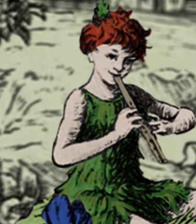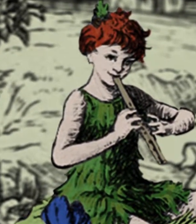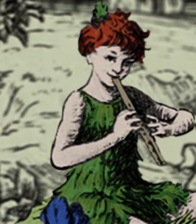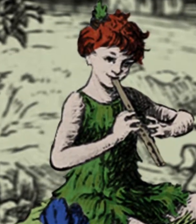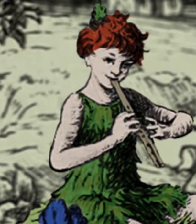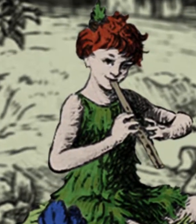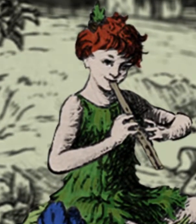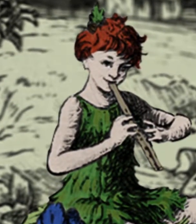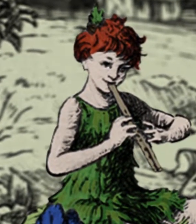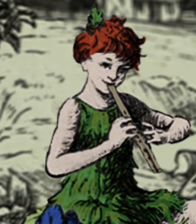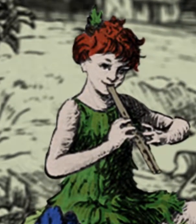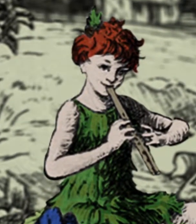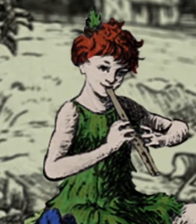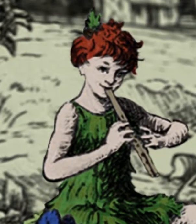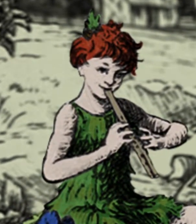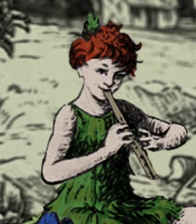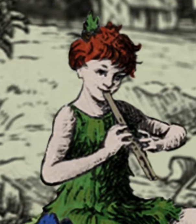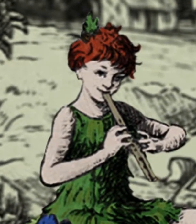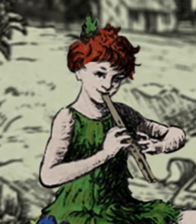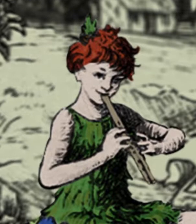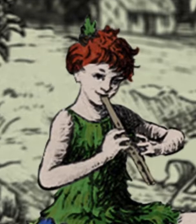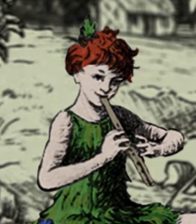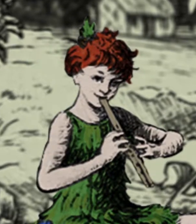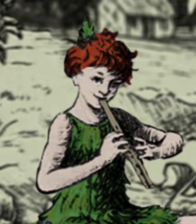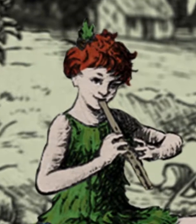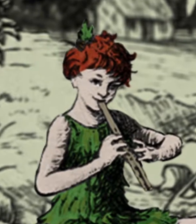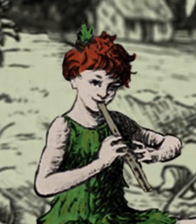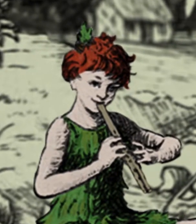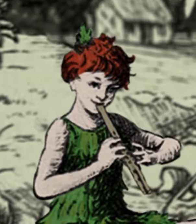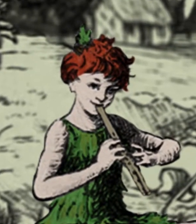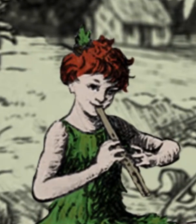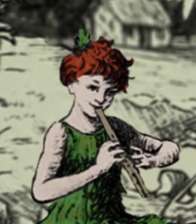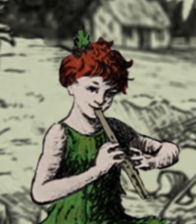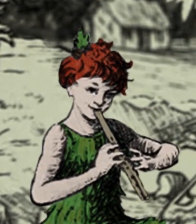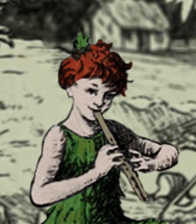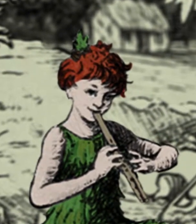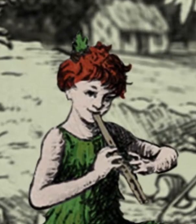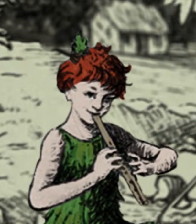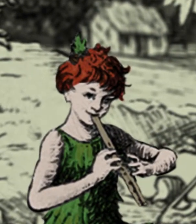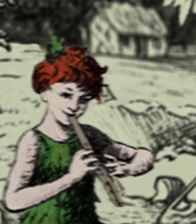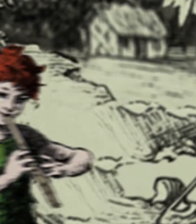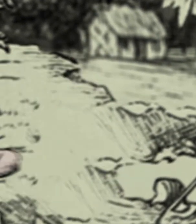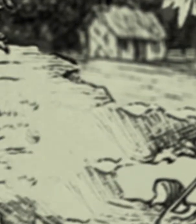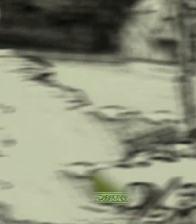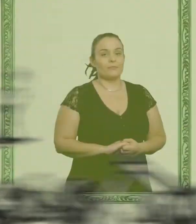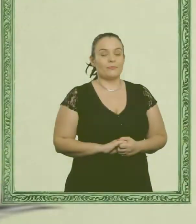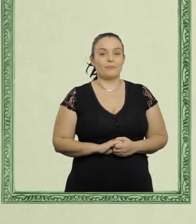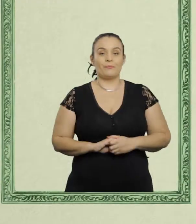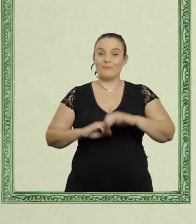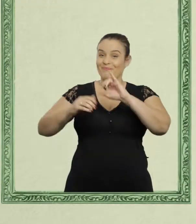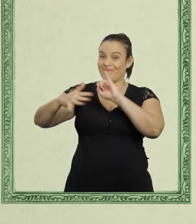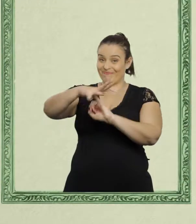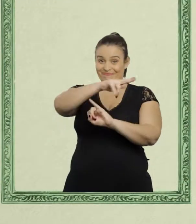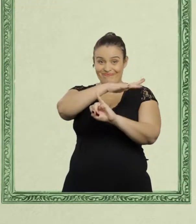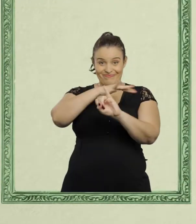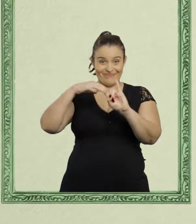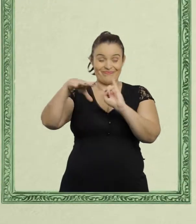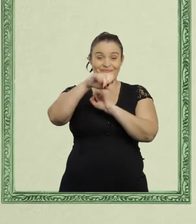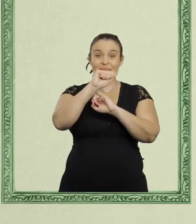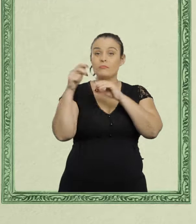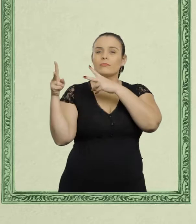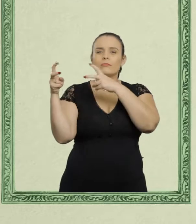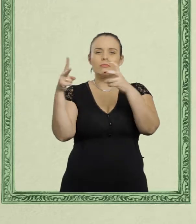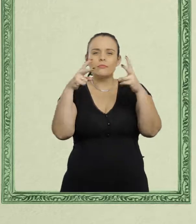na terra está o crocodilo que persegue o capitão. Bem no fundo, vemos uma montanha. A Terra do Nunca